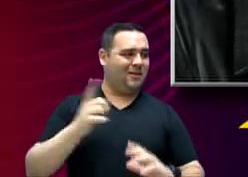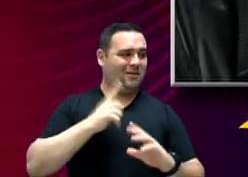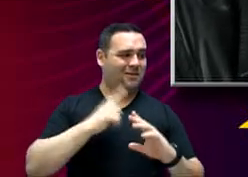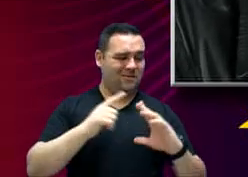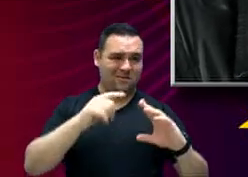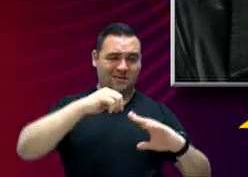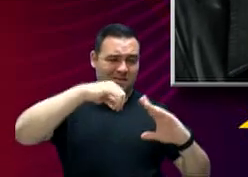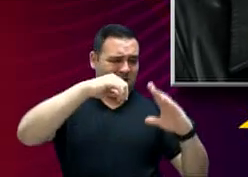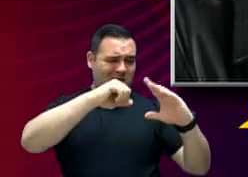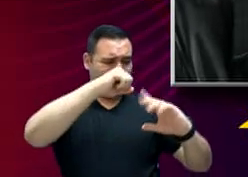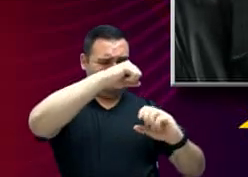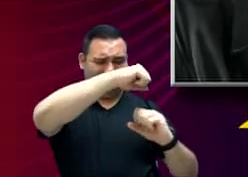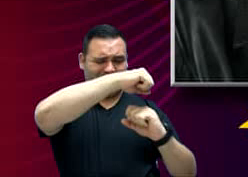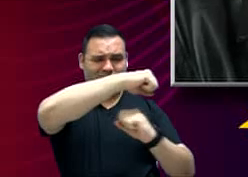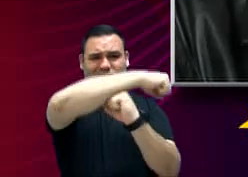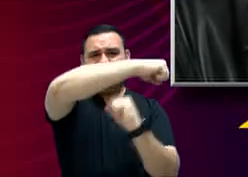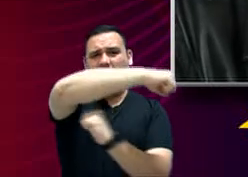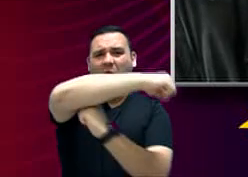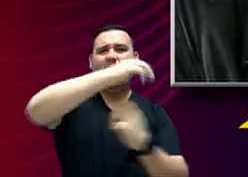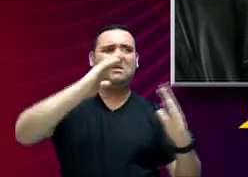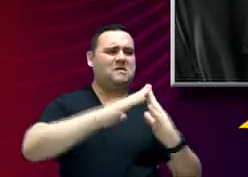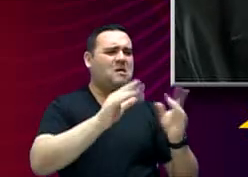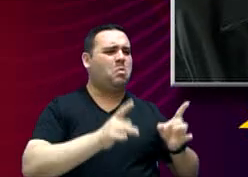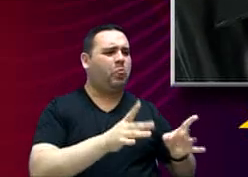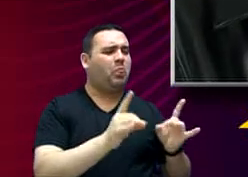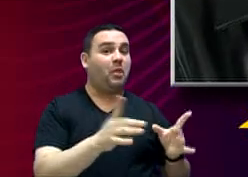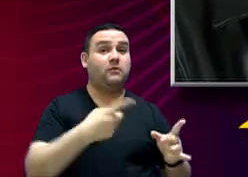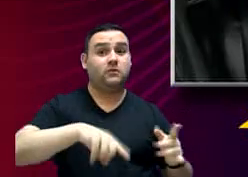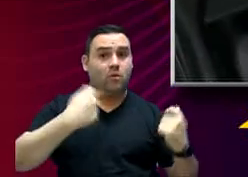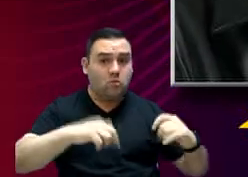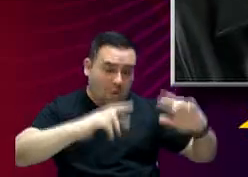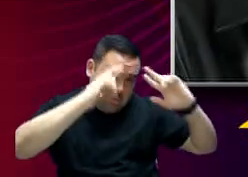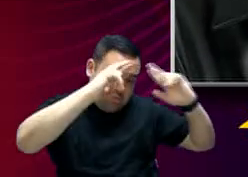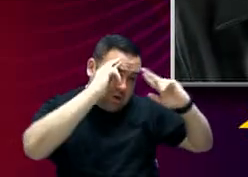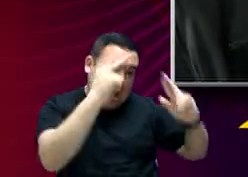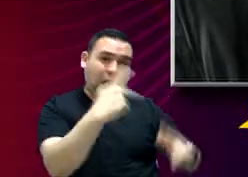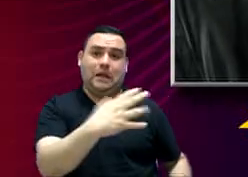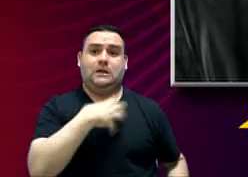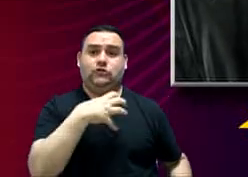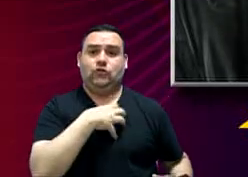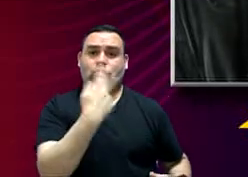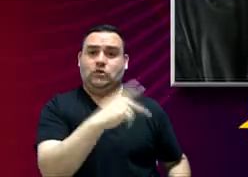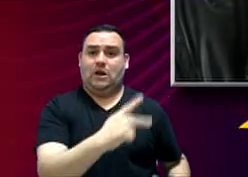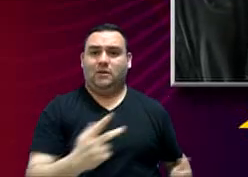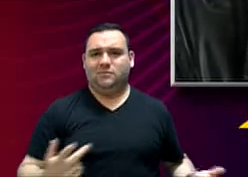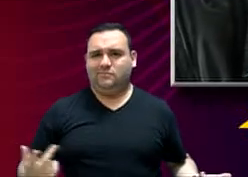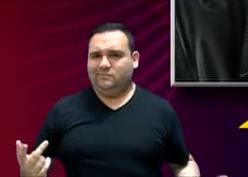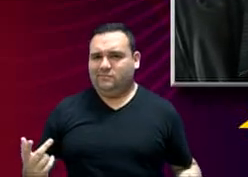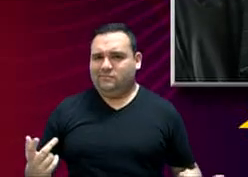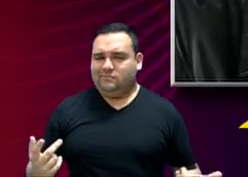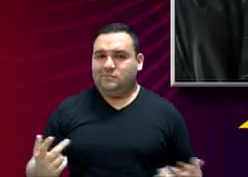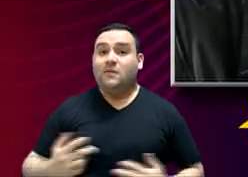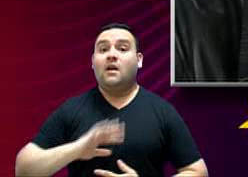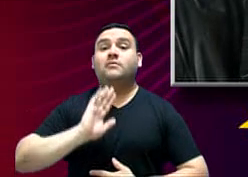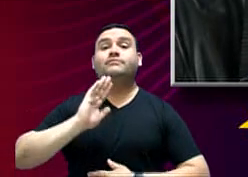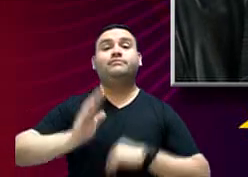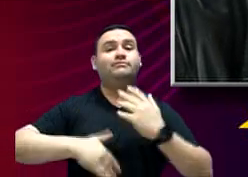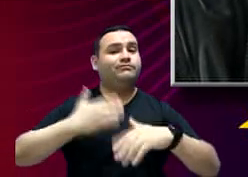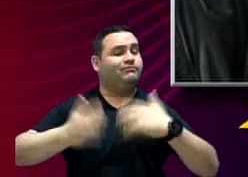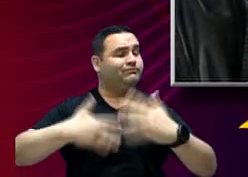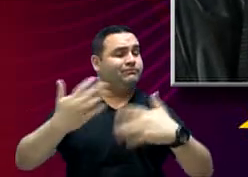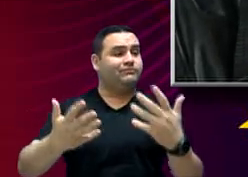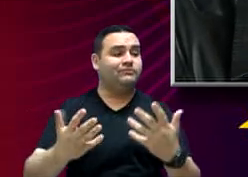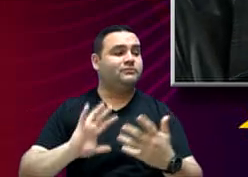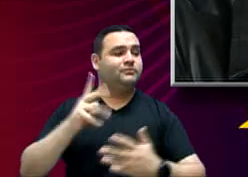debaixo da ponte, nas casas abandonadas. Não, nós temos que respeitar o estilo de vida deles. Aí, depois de